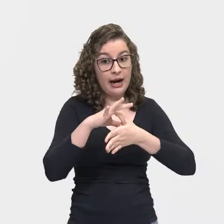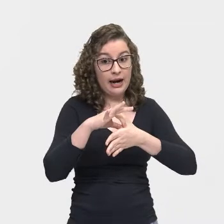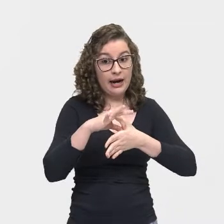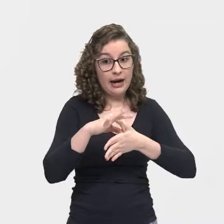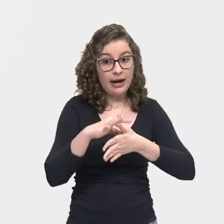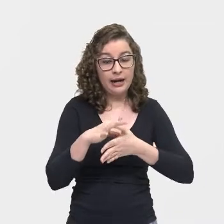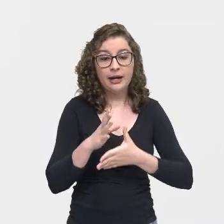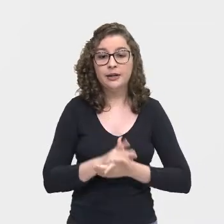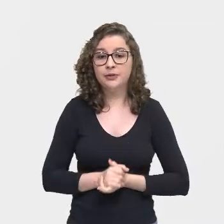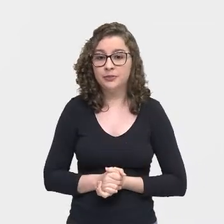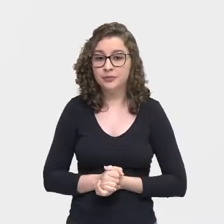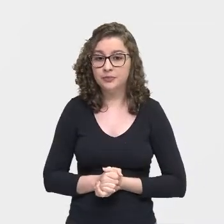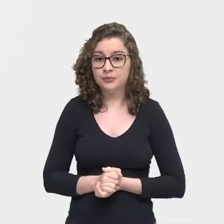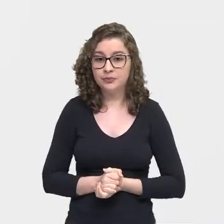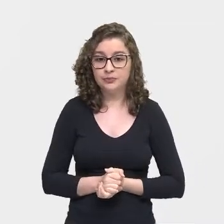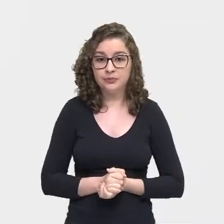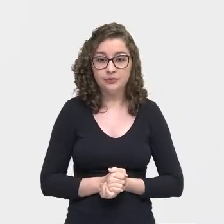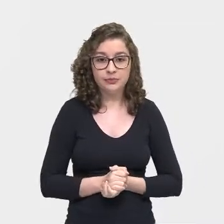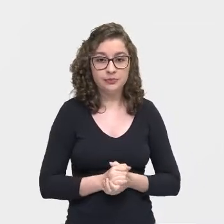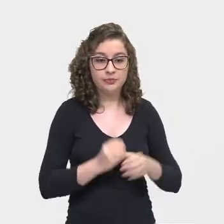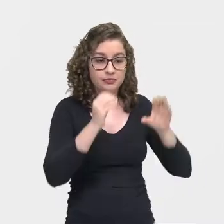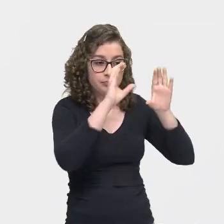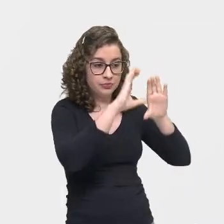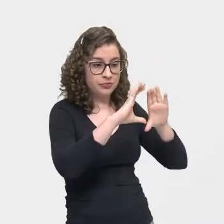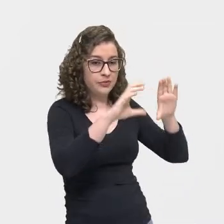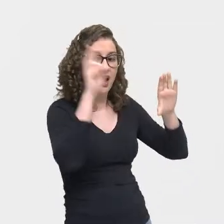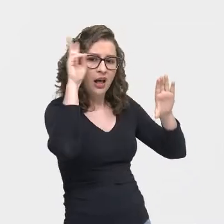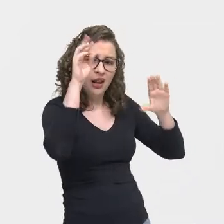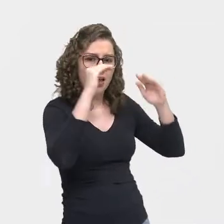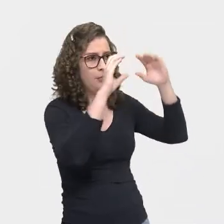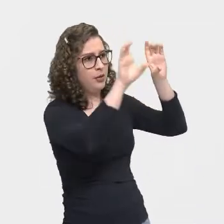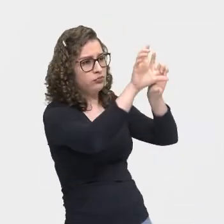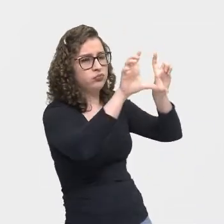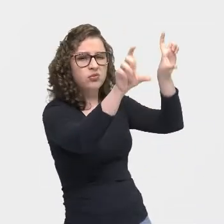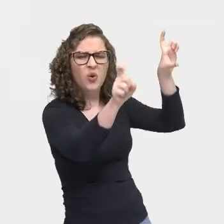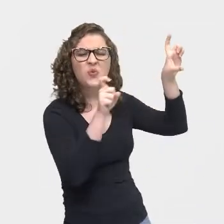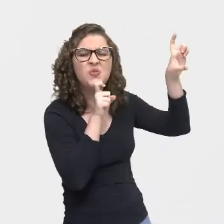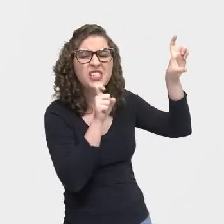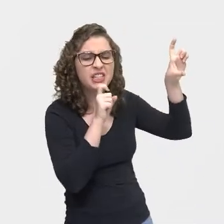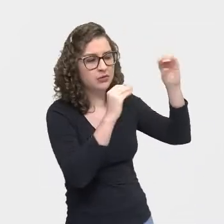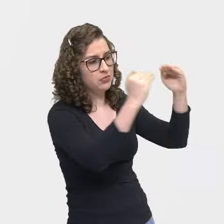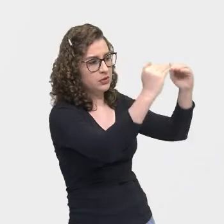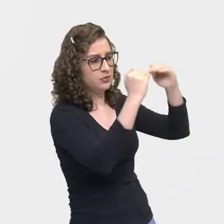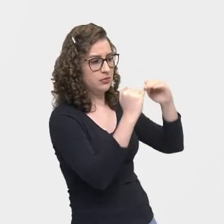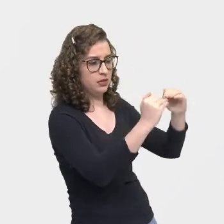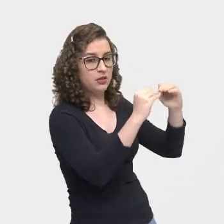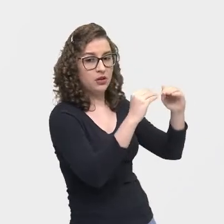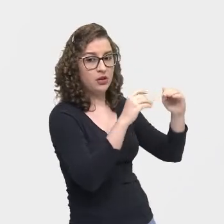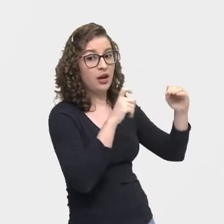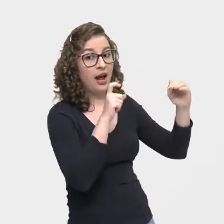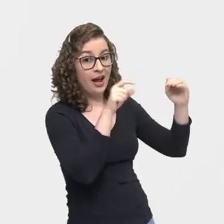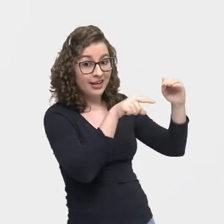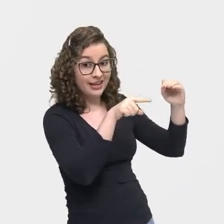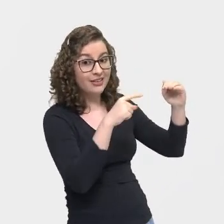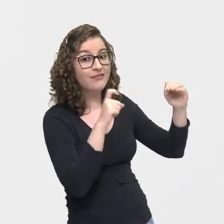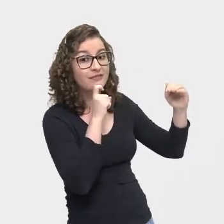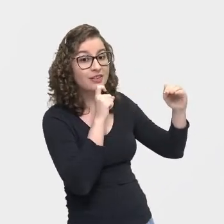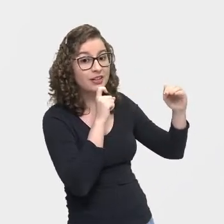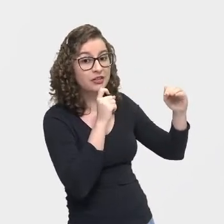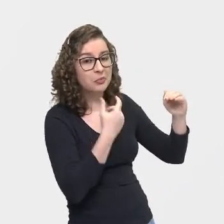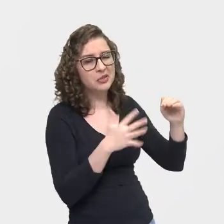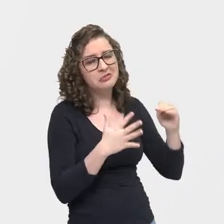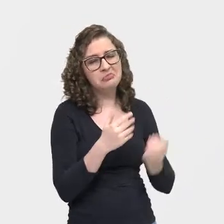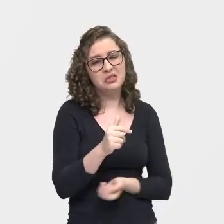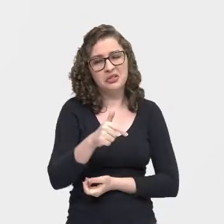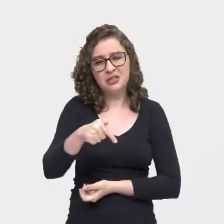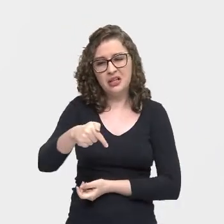geladeira mesmo, tá? Na parte na geladeira, nas prateleiras intermediárias ou superiores, 72